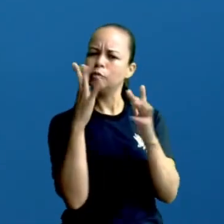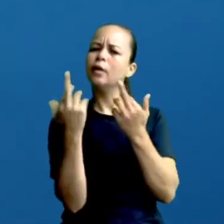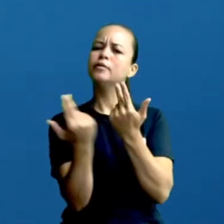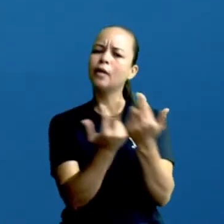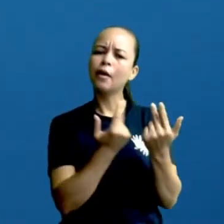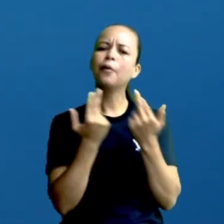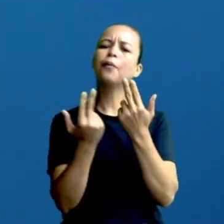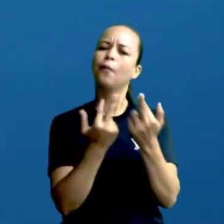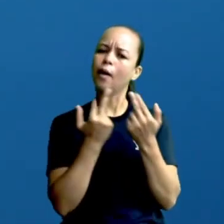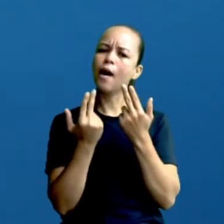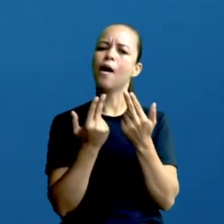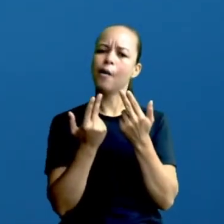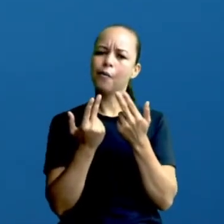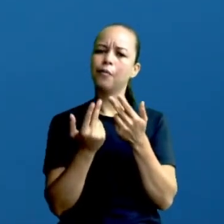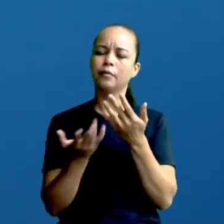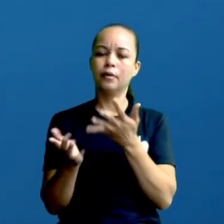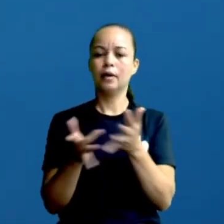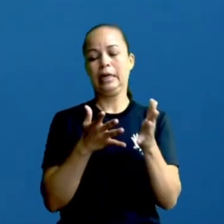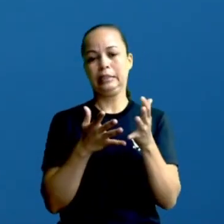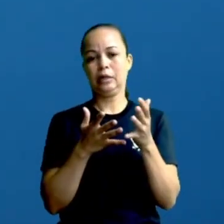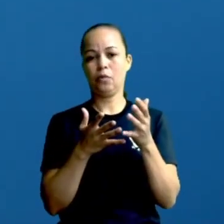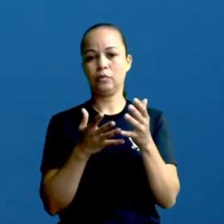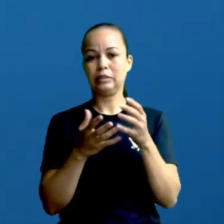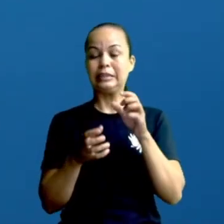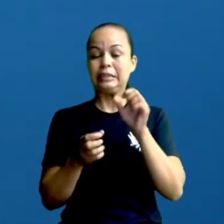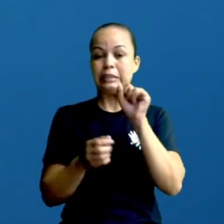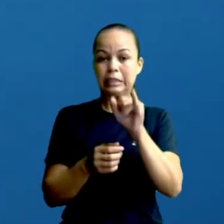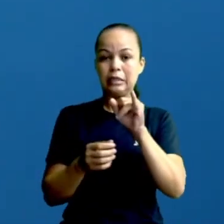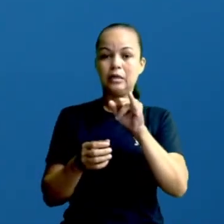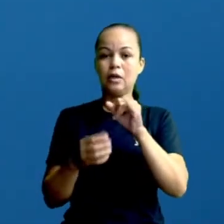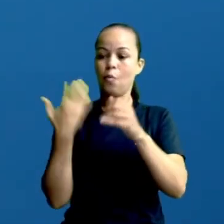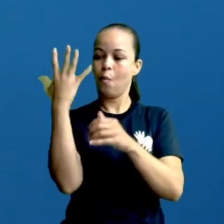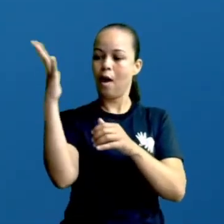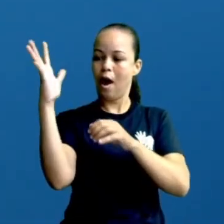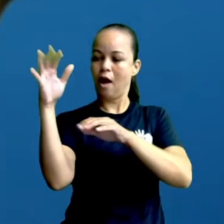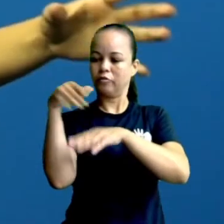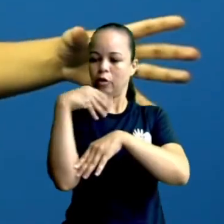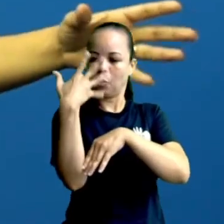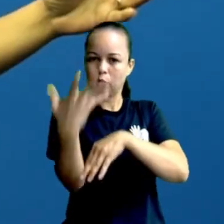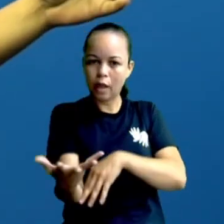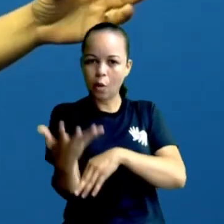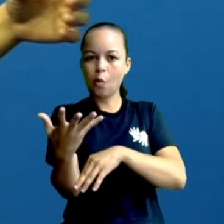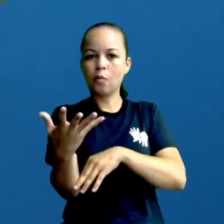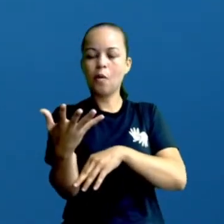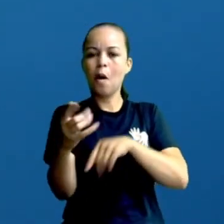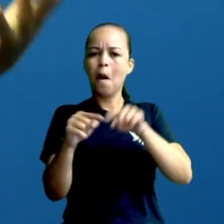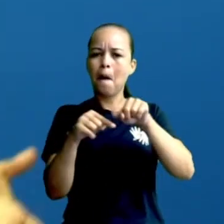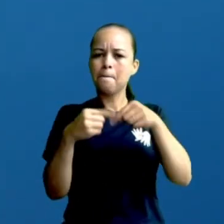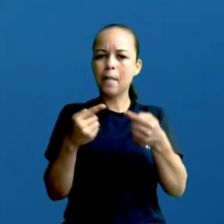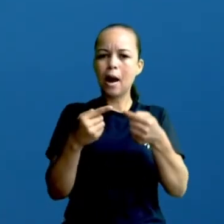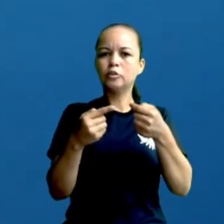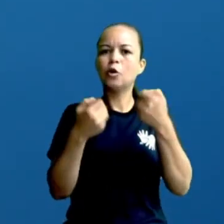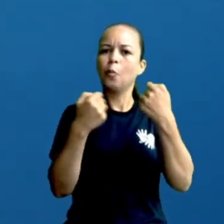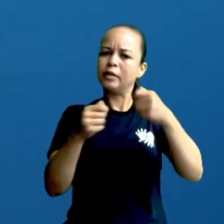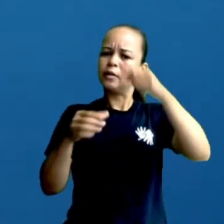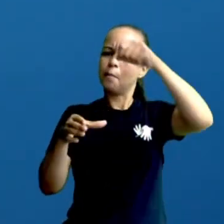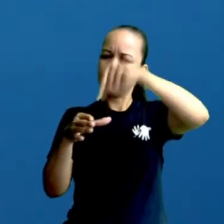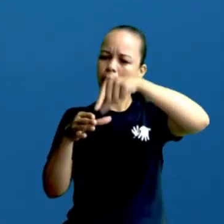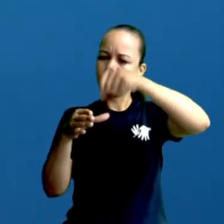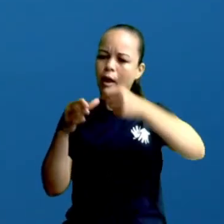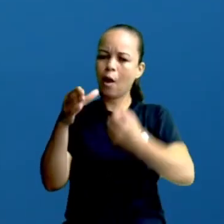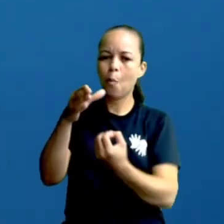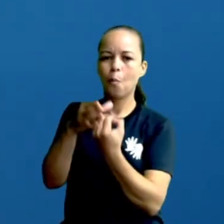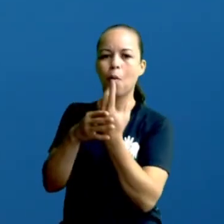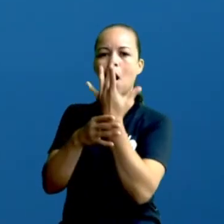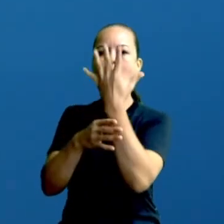tem que saber que a gente precisa dar algo ou colocar algo em troca, né? Então, eu tirei uma árvore, eu preciso plantar outras árvores,